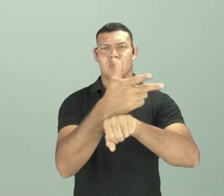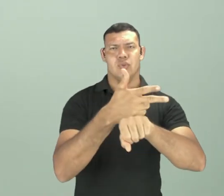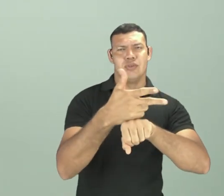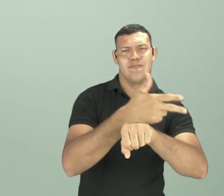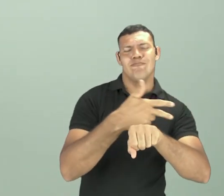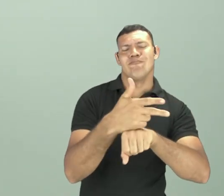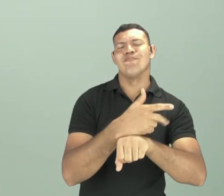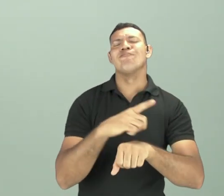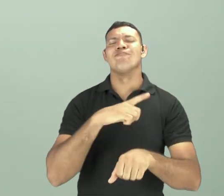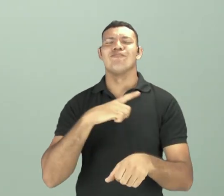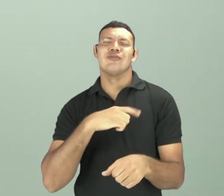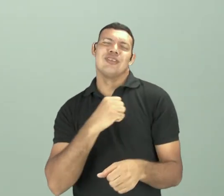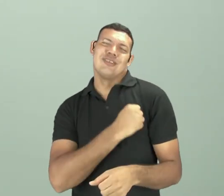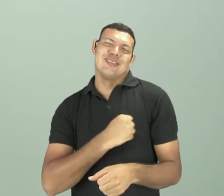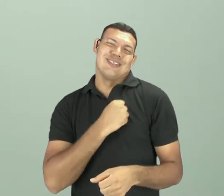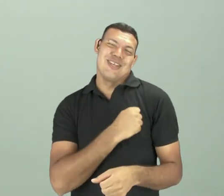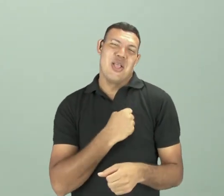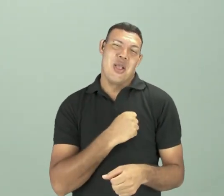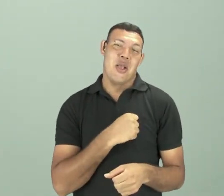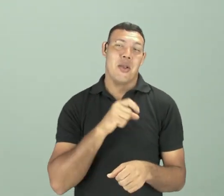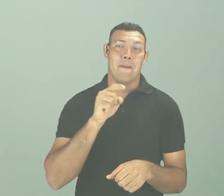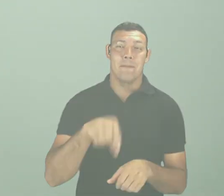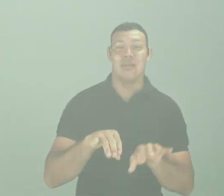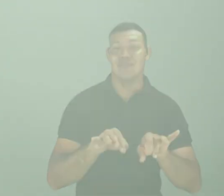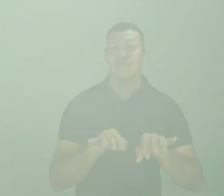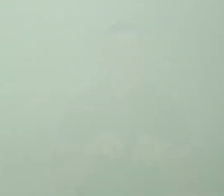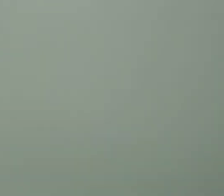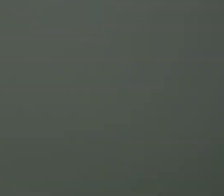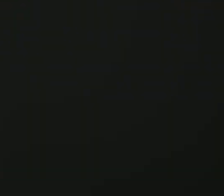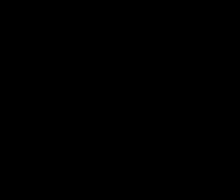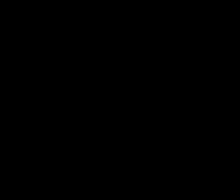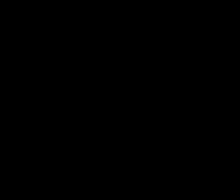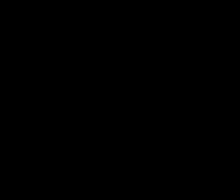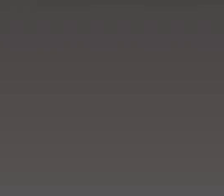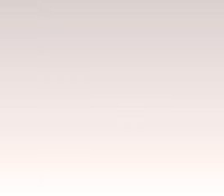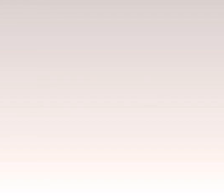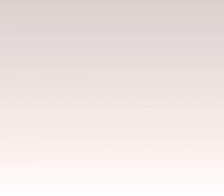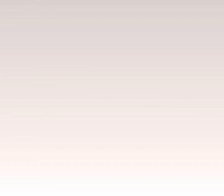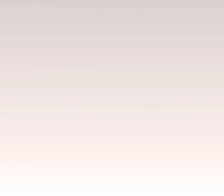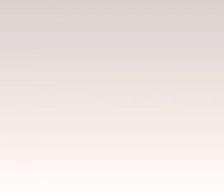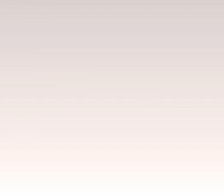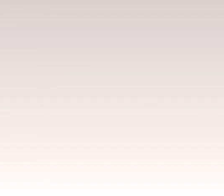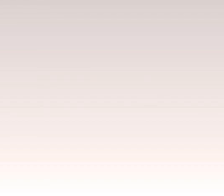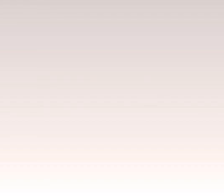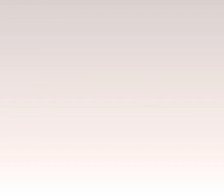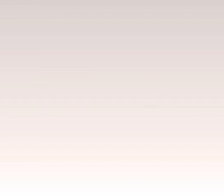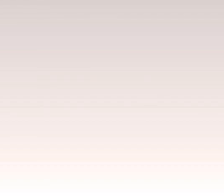sente saudade, clica lá. Obrigada. Bom dia.